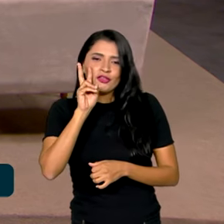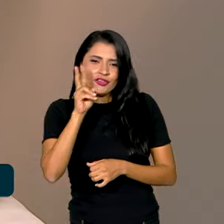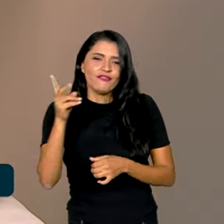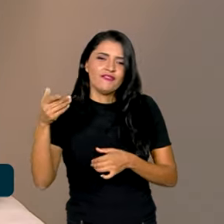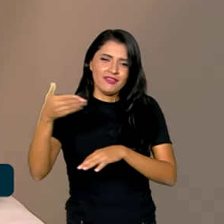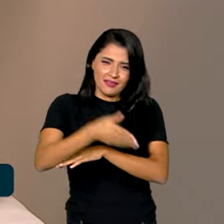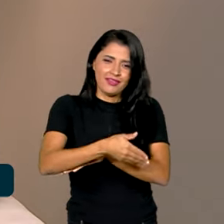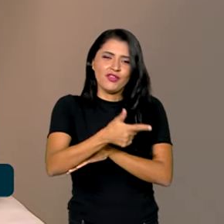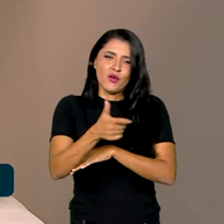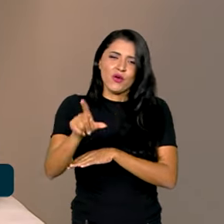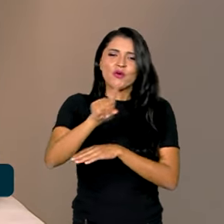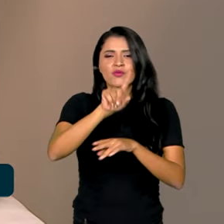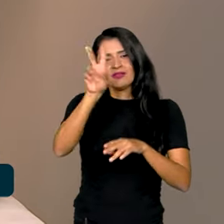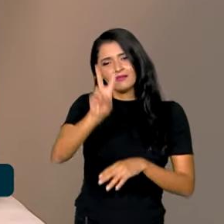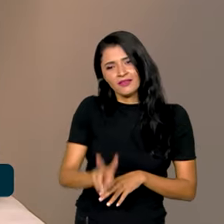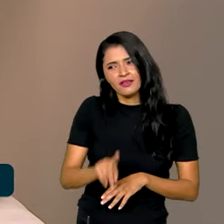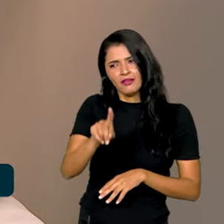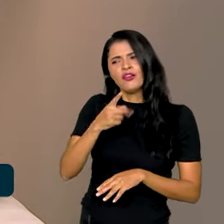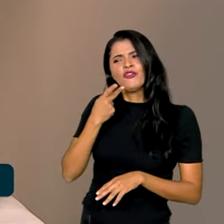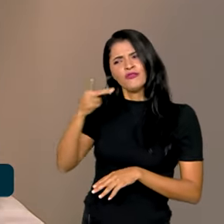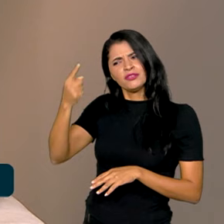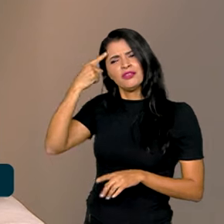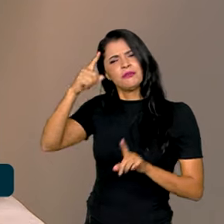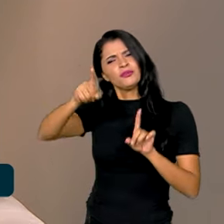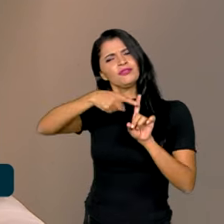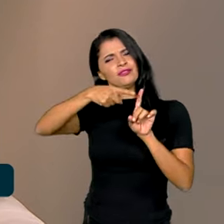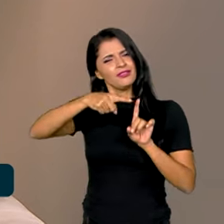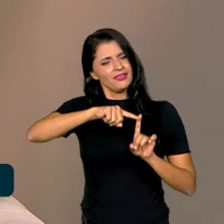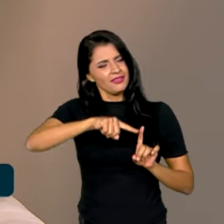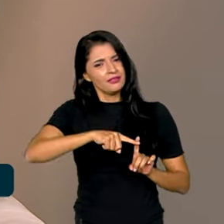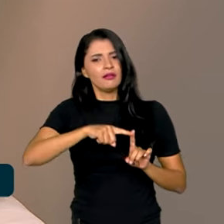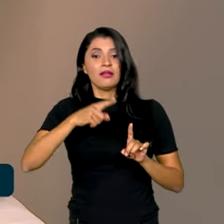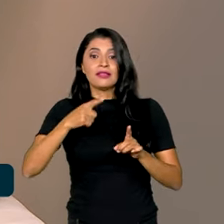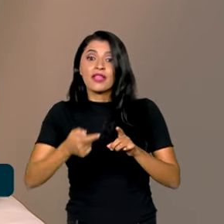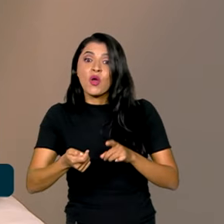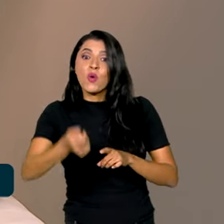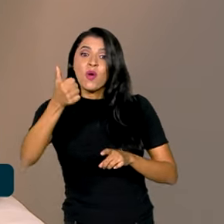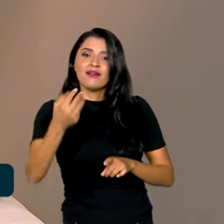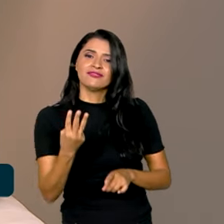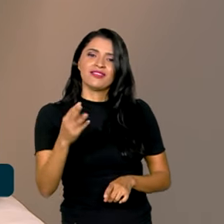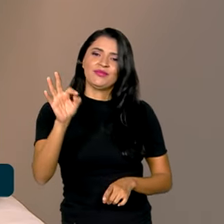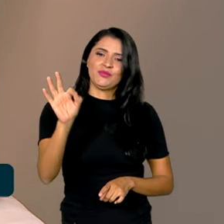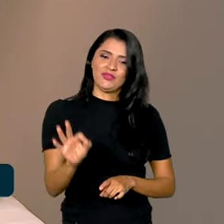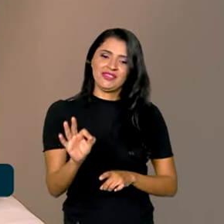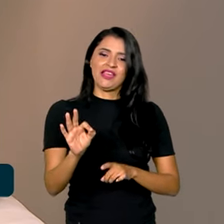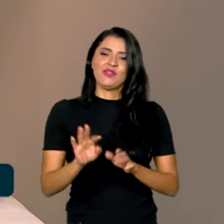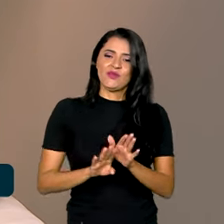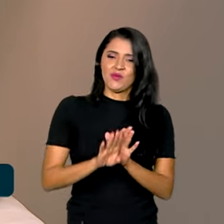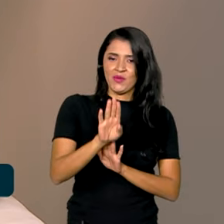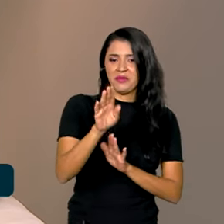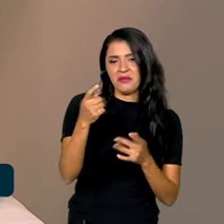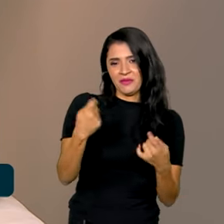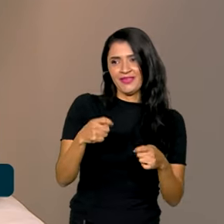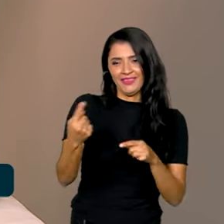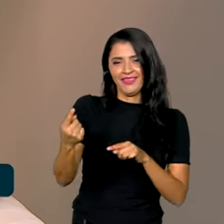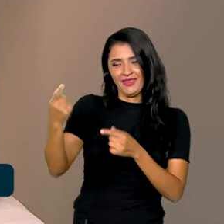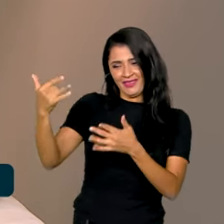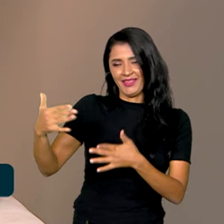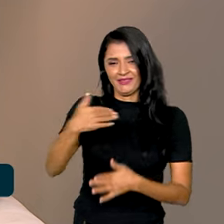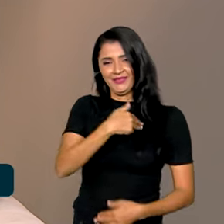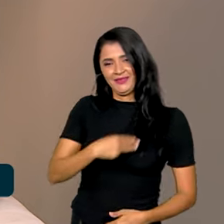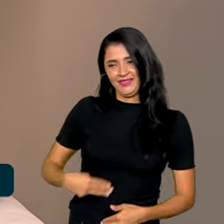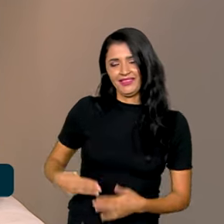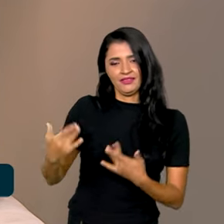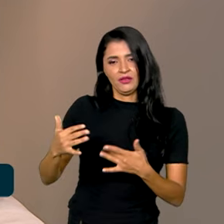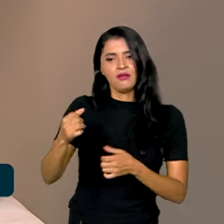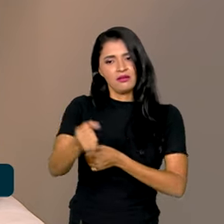aqui, aí às vezes, você é muito otimista. Não, mas estamos chegando perto dos 3% aí de crescimento que a gente no início estava falando. Para o ano que vem,